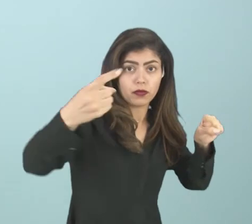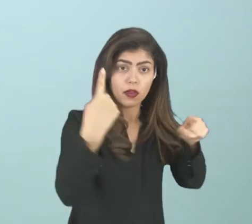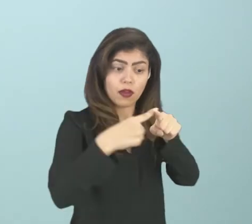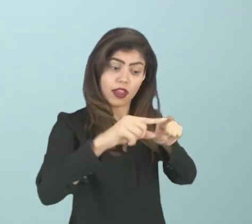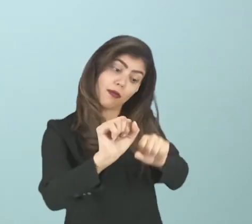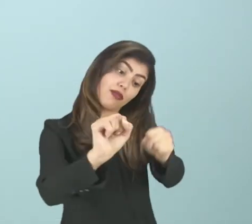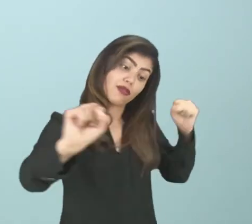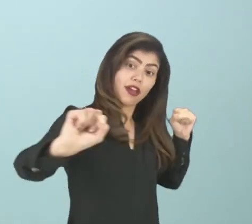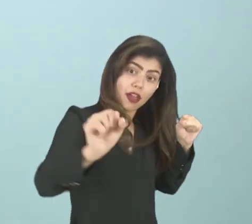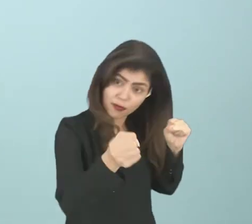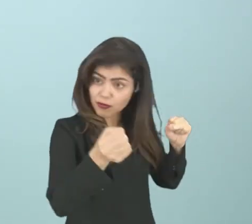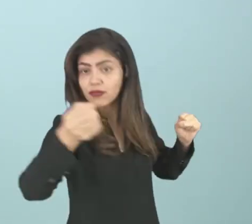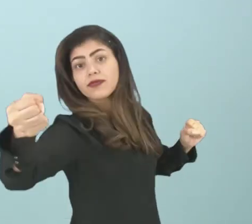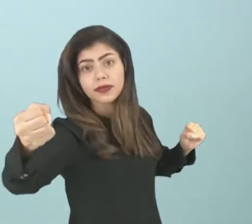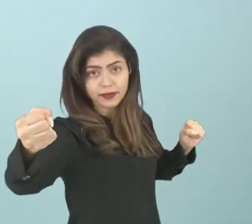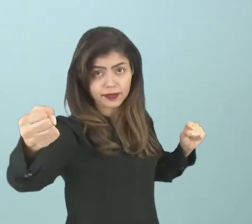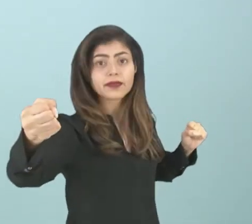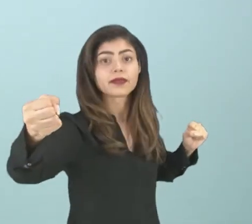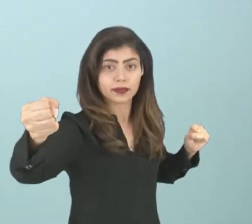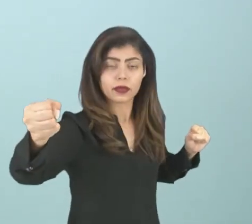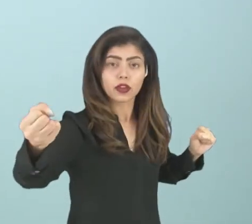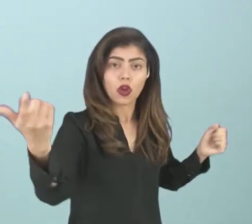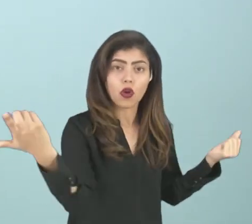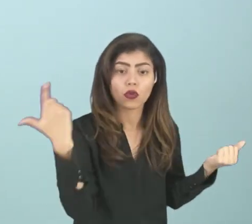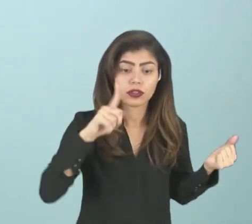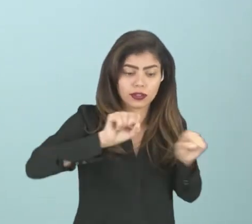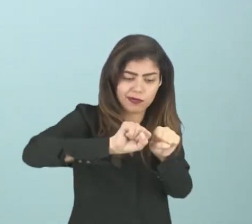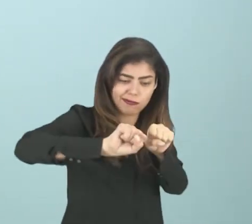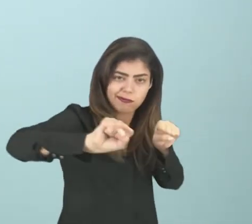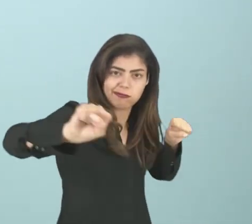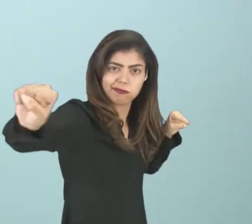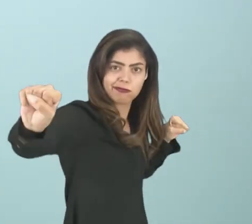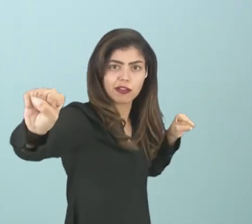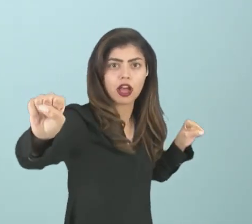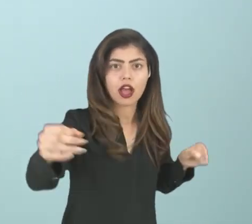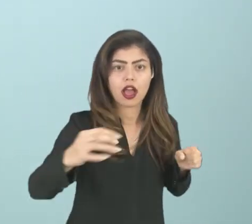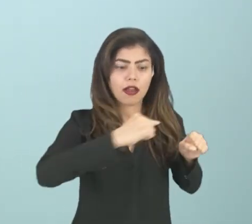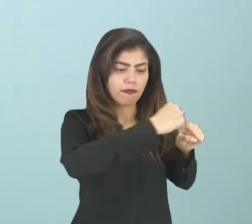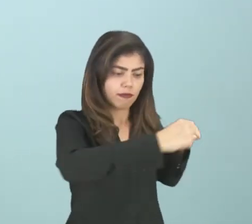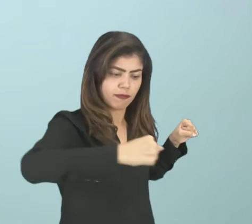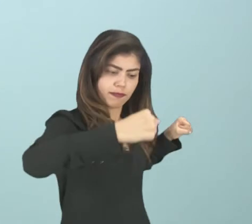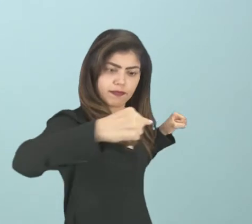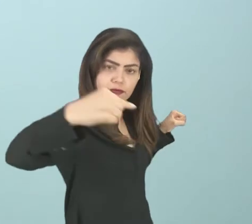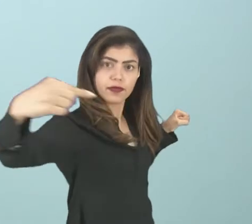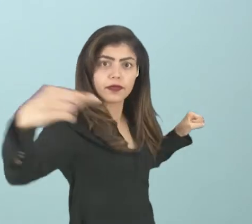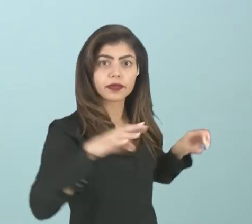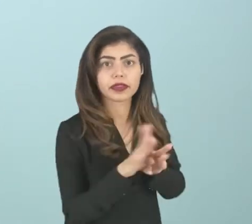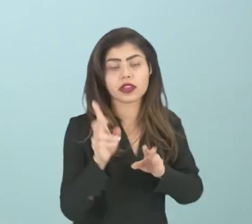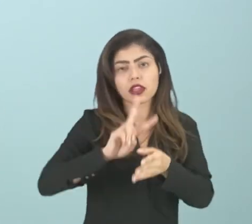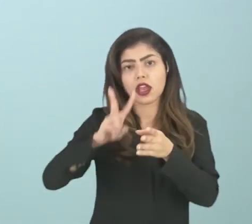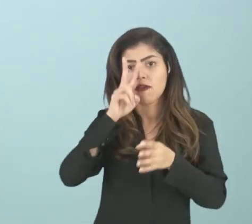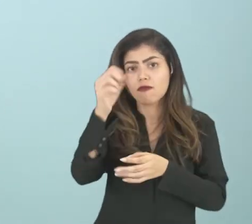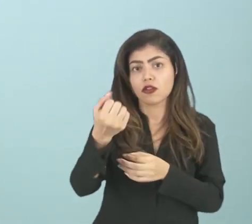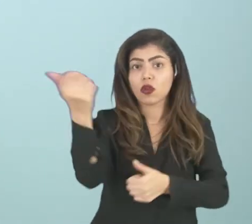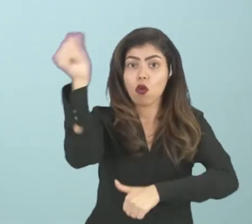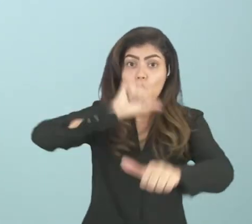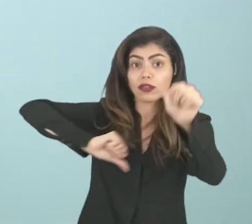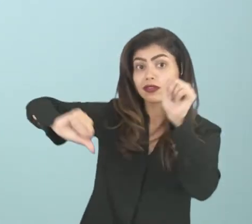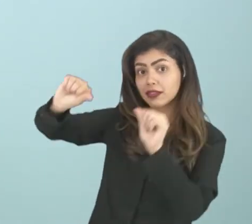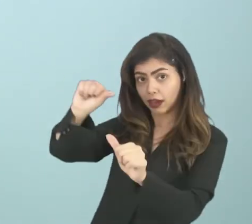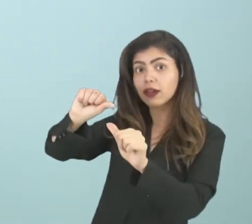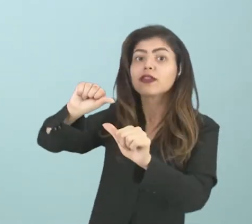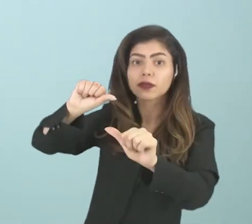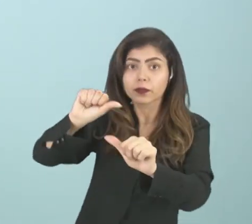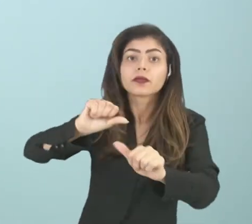para o outro lado, mas eu puxo para cá e consigo fazer deformação. Então, eu tenho a força agindo para um lado, né? Contrário, a força